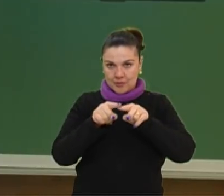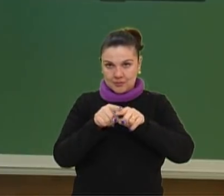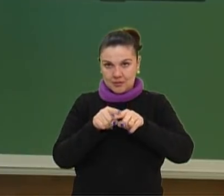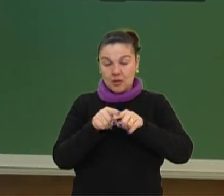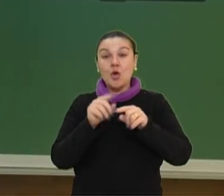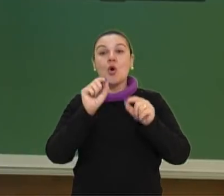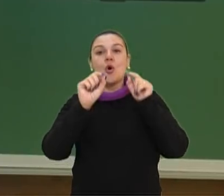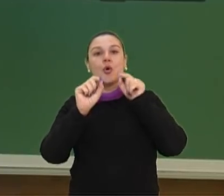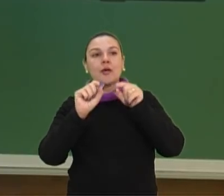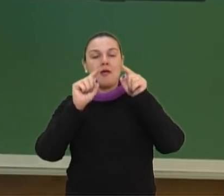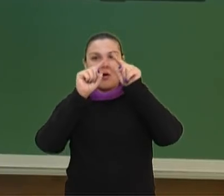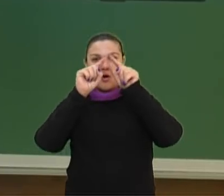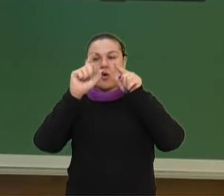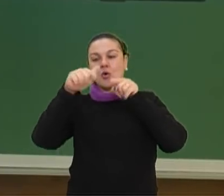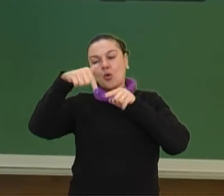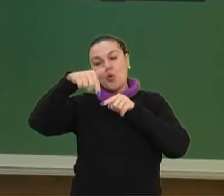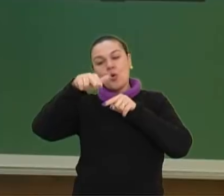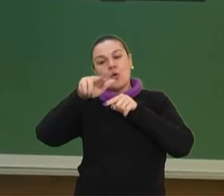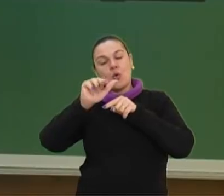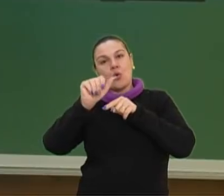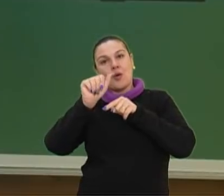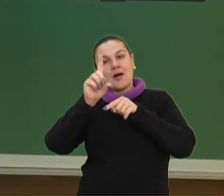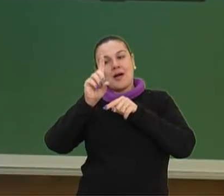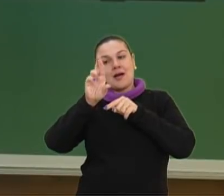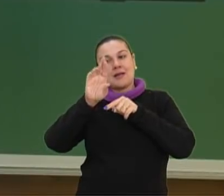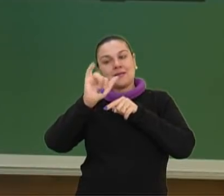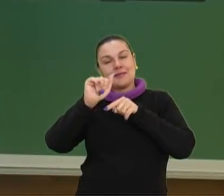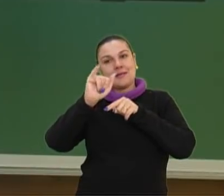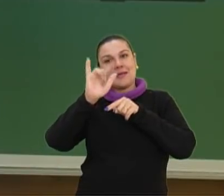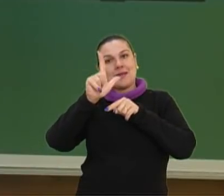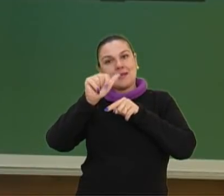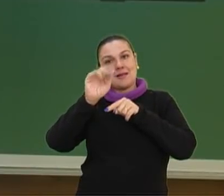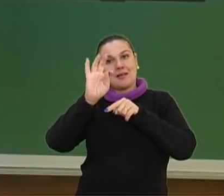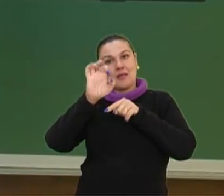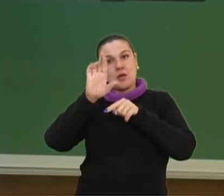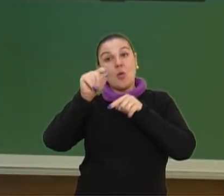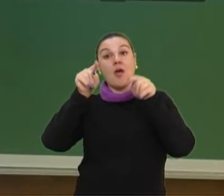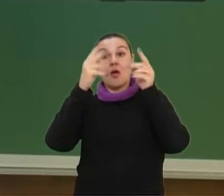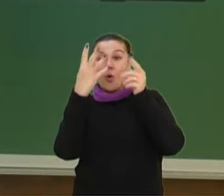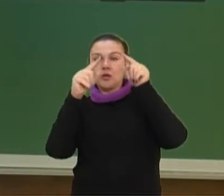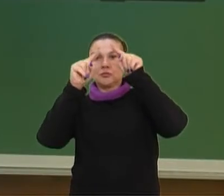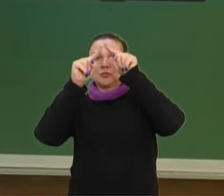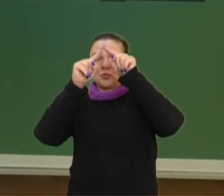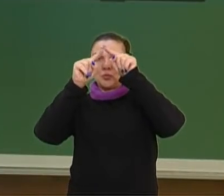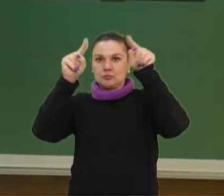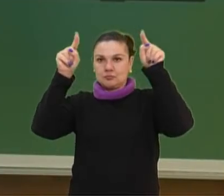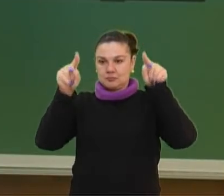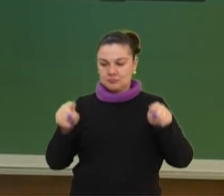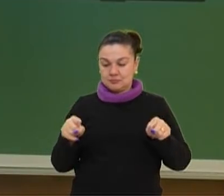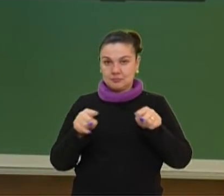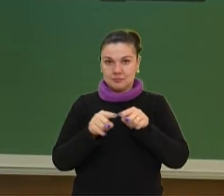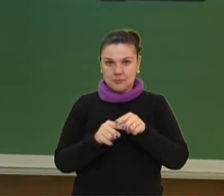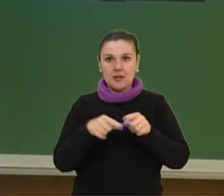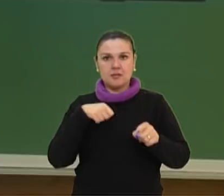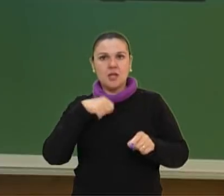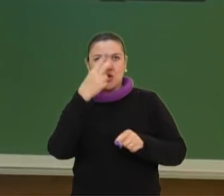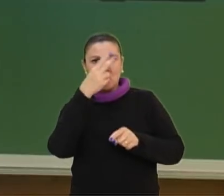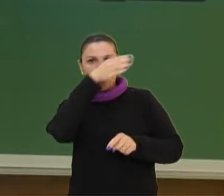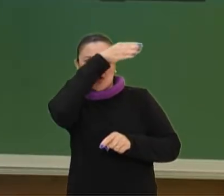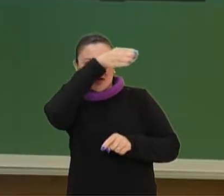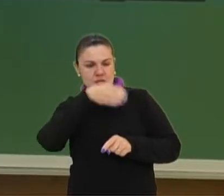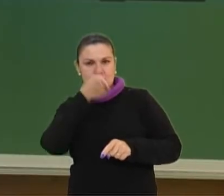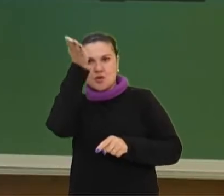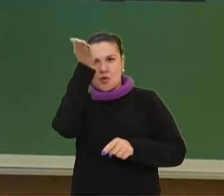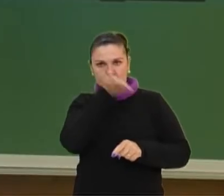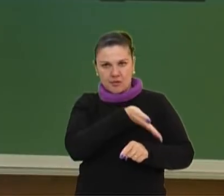o que é um quadrilátero? É um polígono de 4 lados, tá bom? Temos 2 diagonais? Isso mesmo, temos